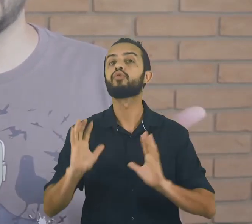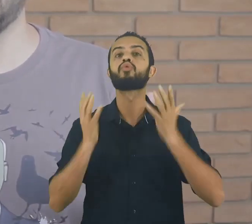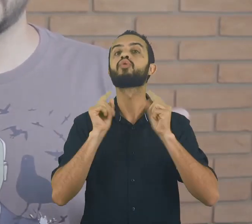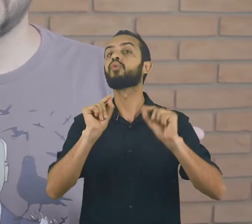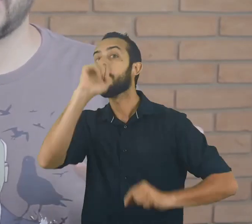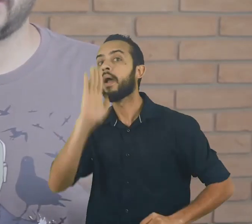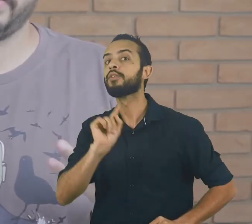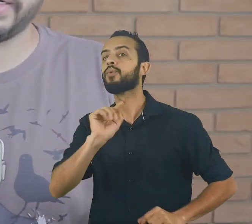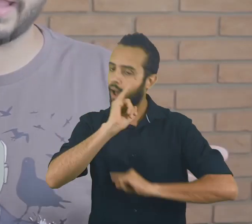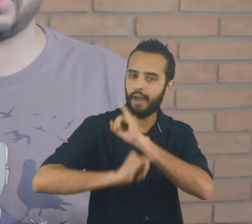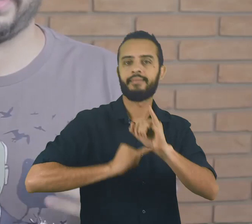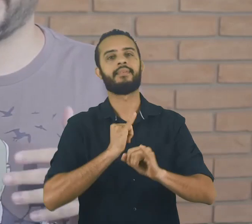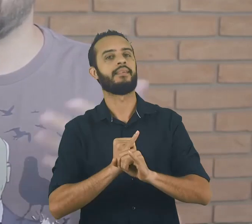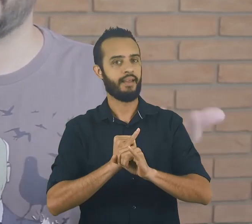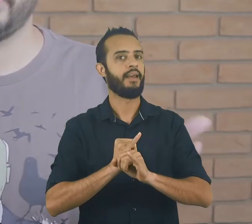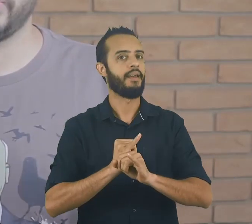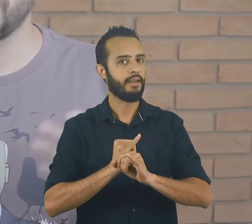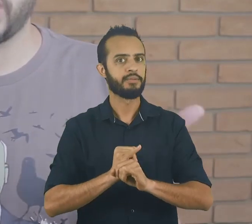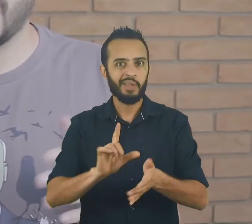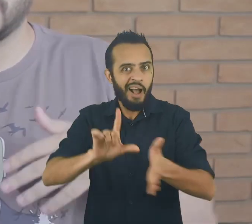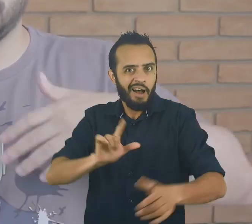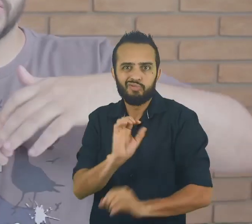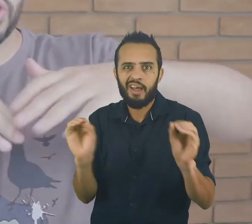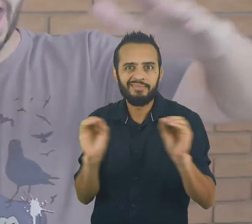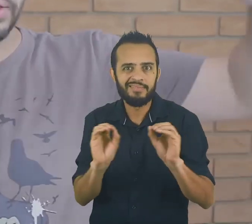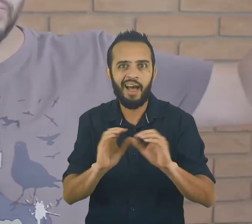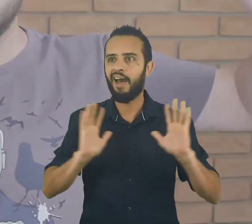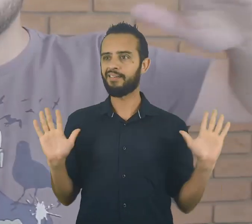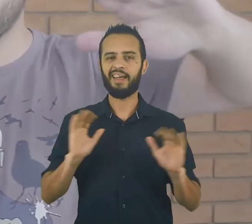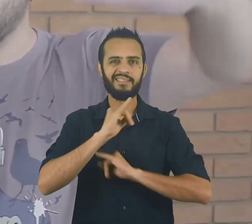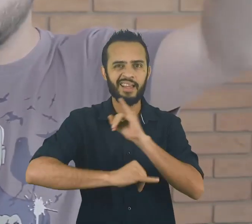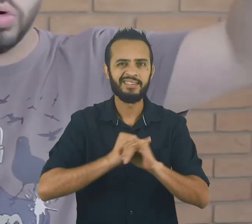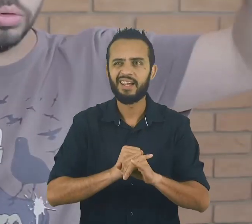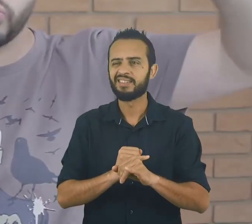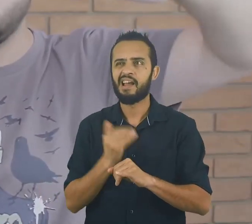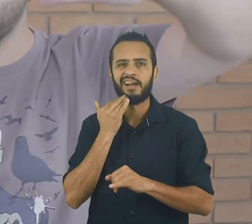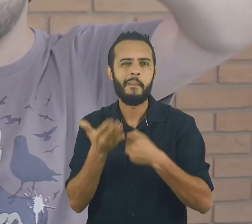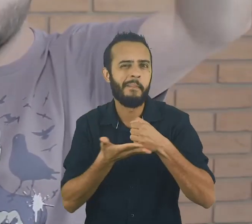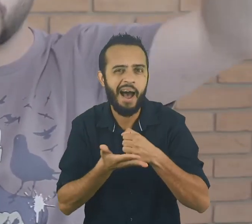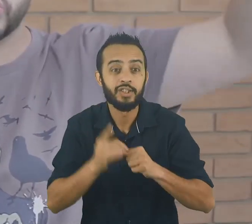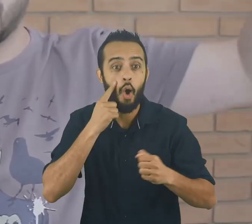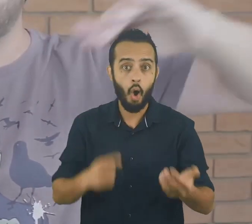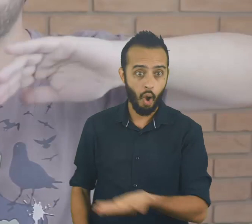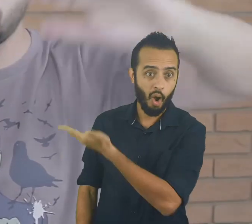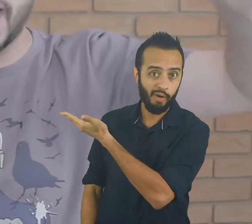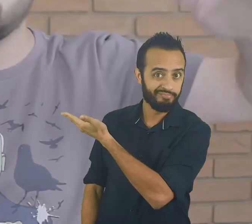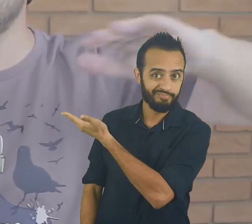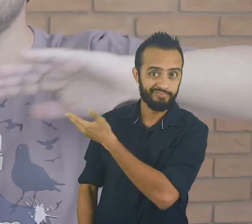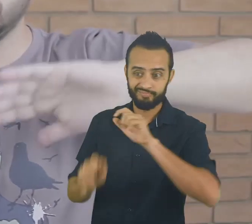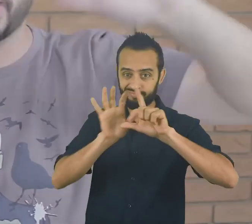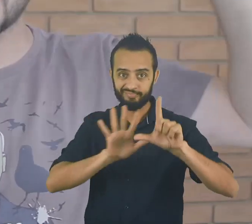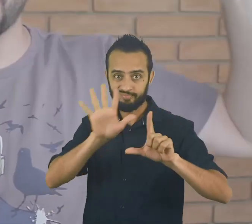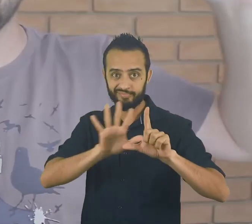surgir, assim, no Brasil, a internet, né? Antes não tinha nada, ali era só mato. Não tinha Google, não tinha UOL, não tinha nada. Era puro